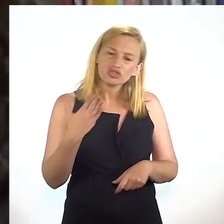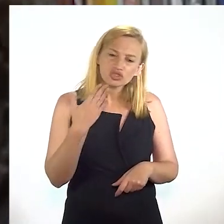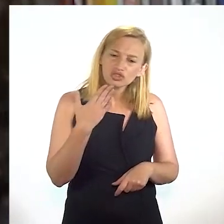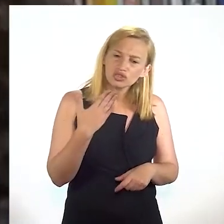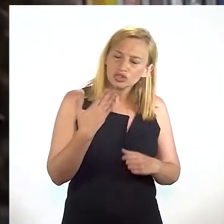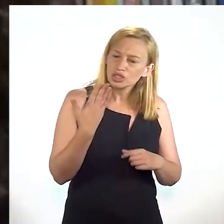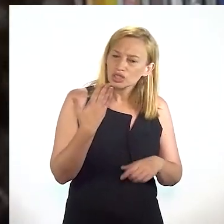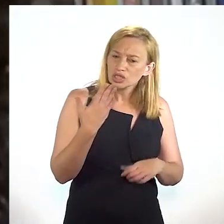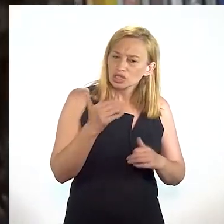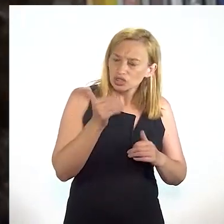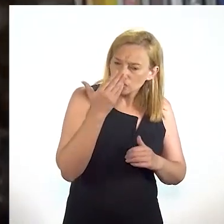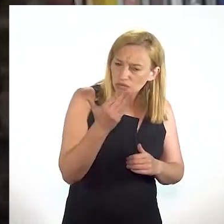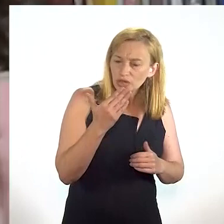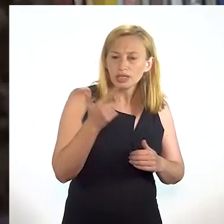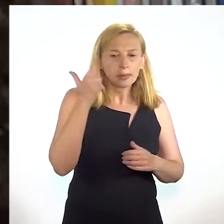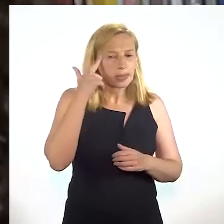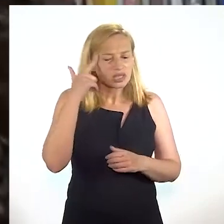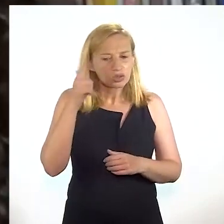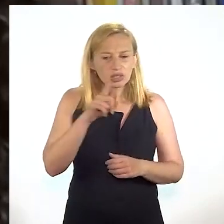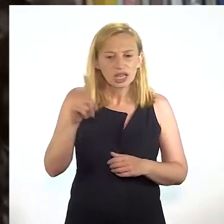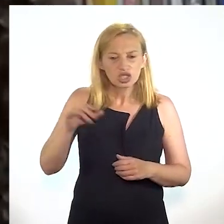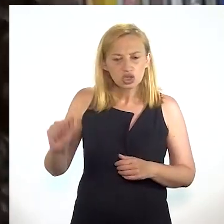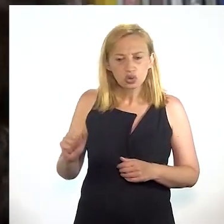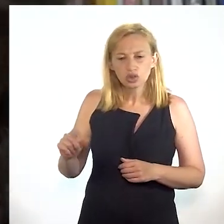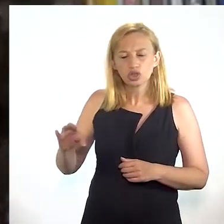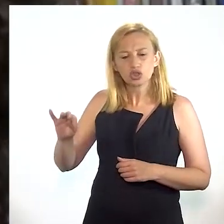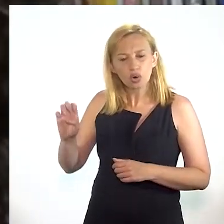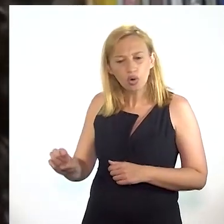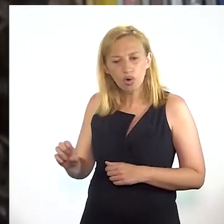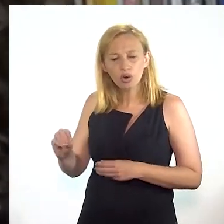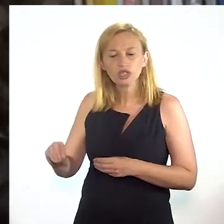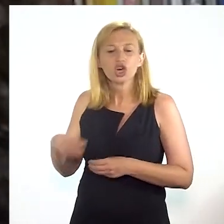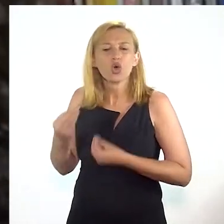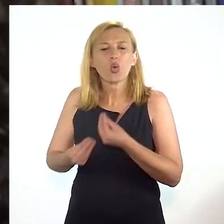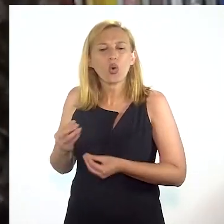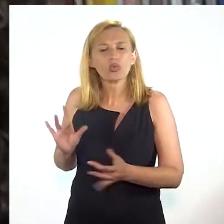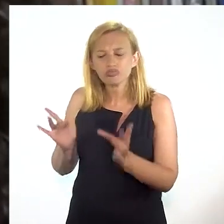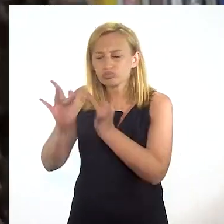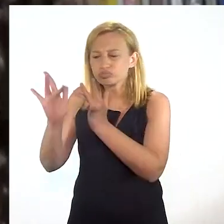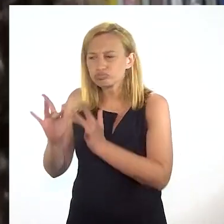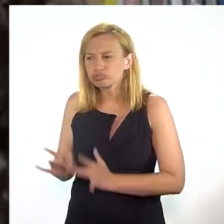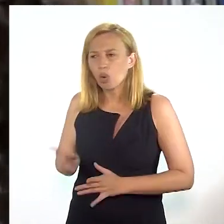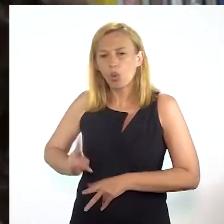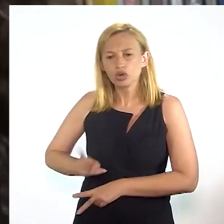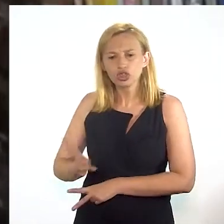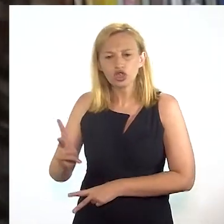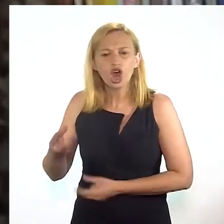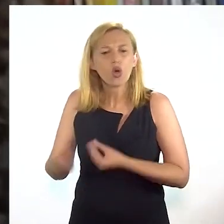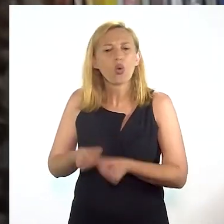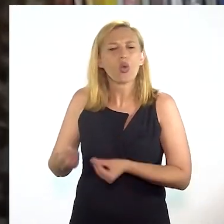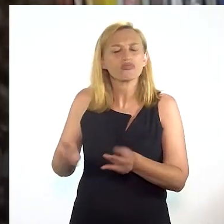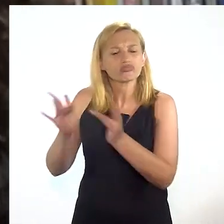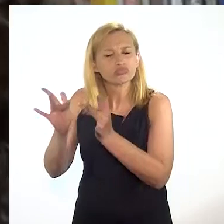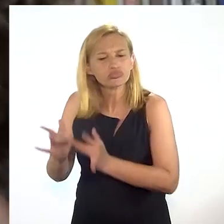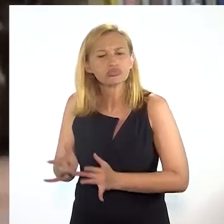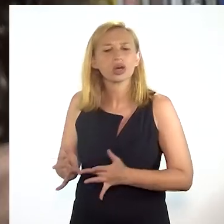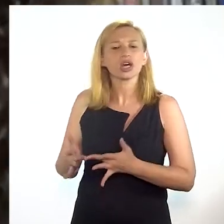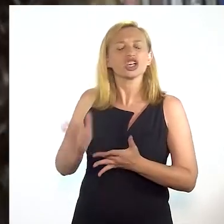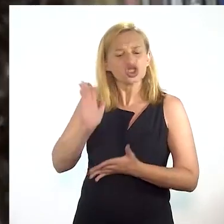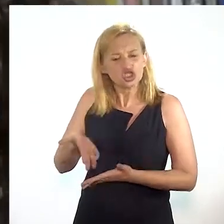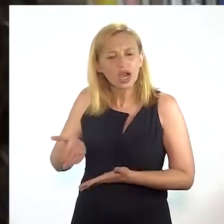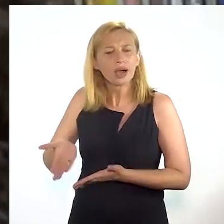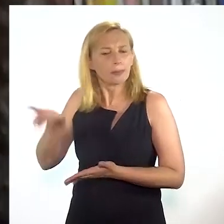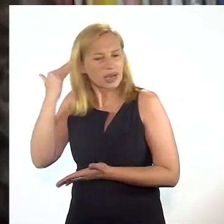que o Moinho, assim, de cara, ele pensou, foi na comunidade da Zona Norte, como é que a gente mantém o vínculo com as pessoas, como é que a